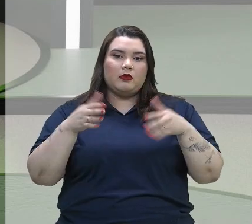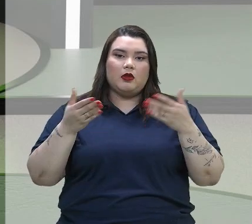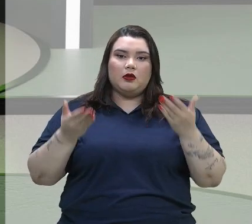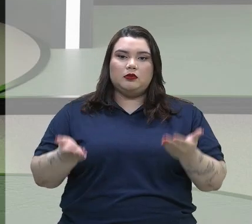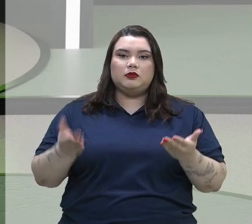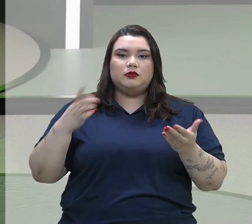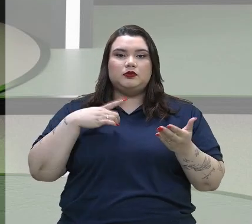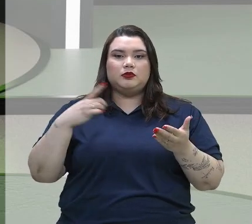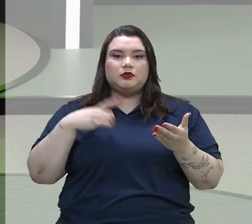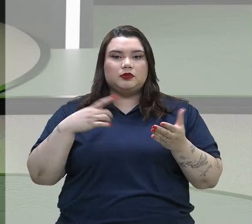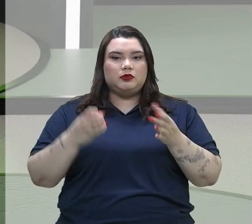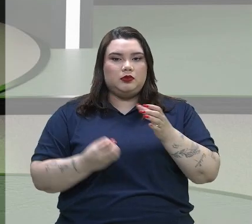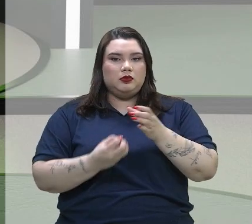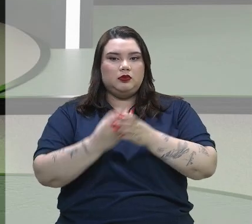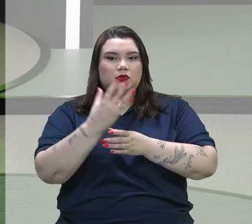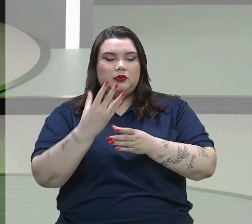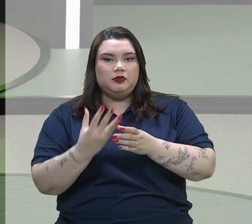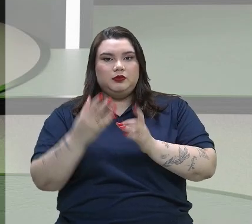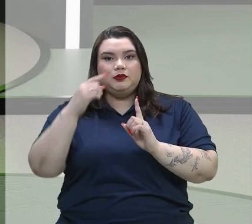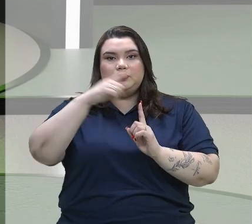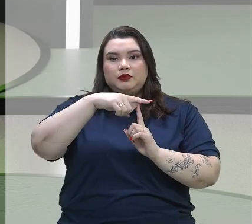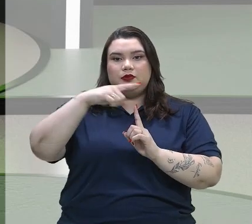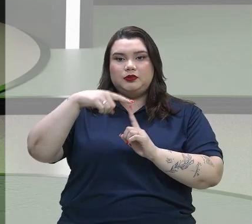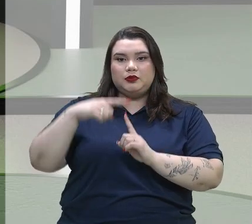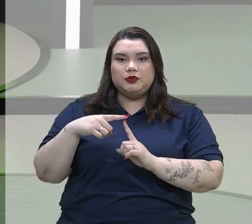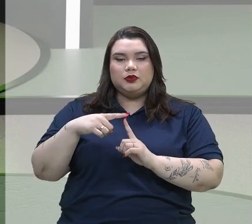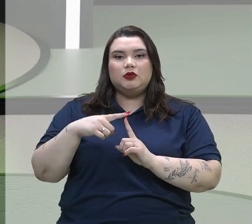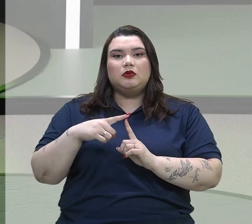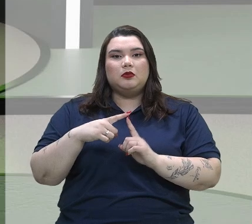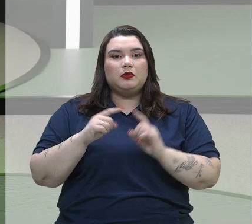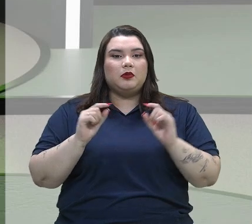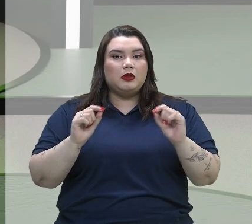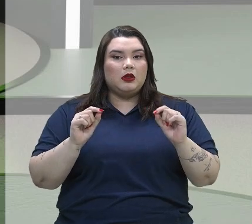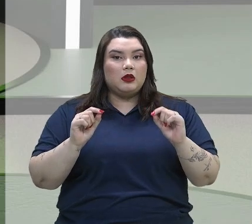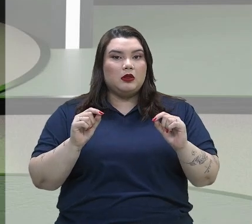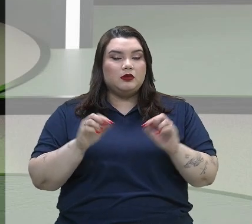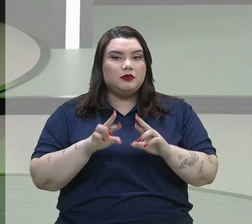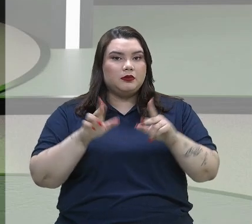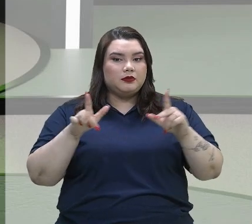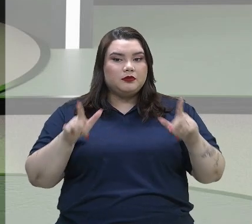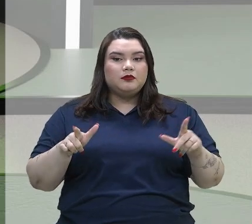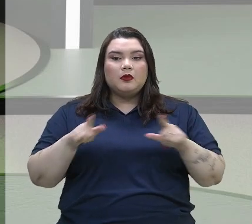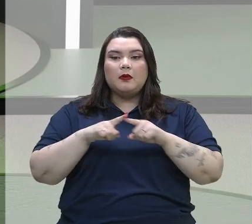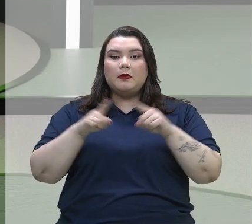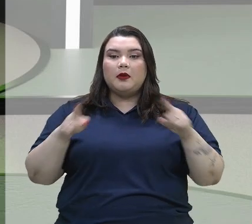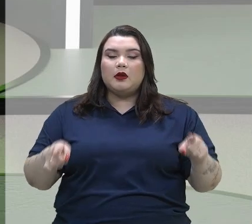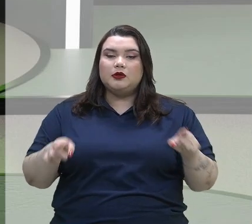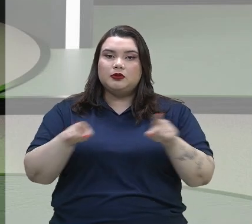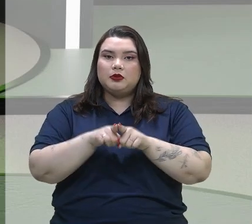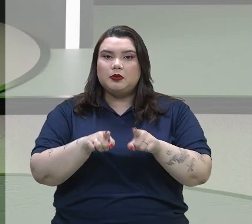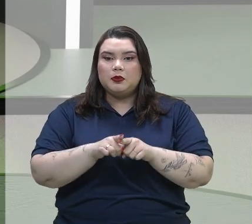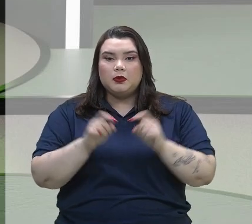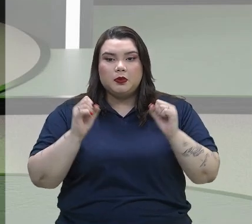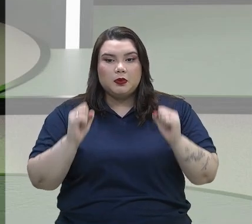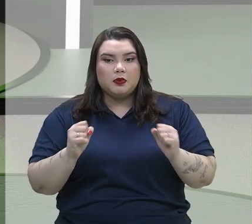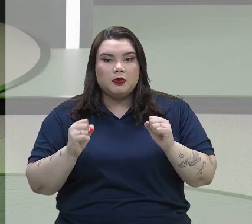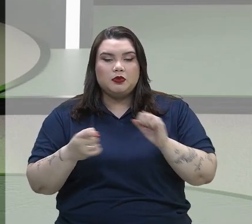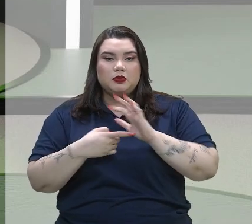se tornem extremamente versáteis, mas também eles podem